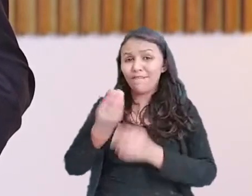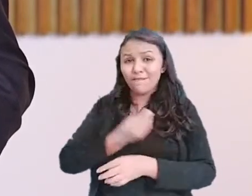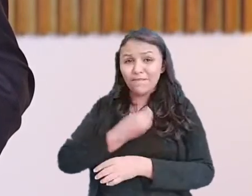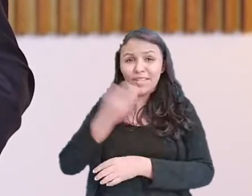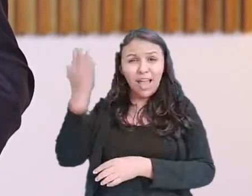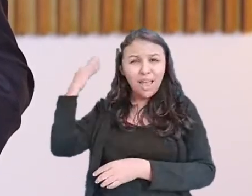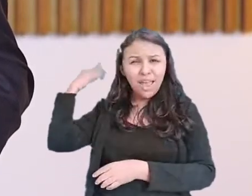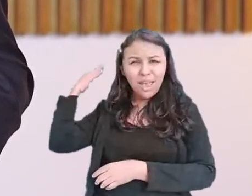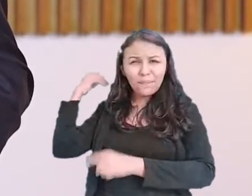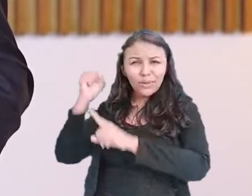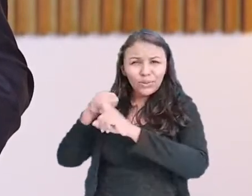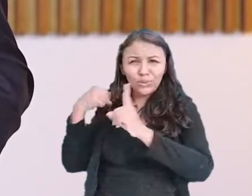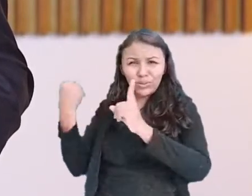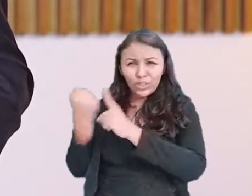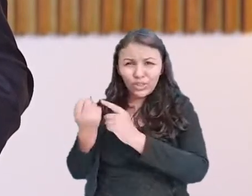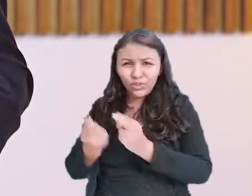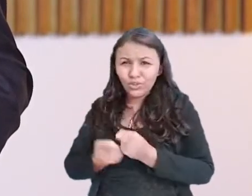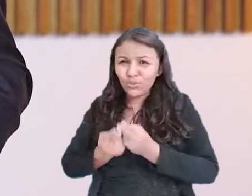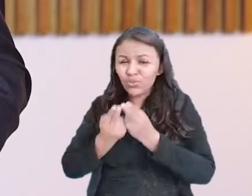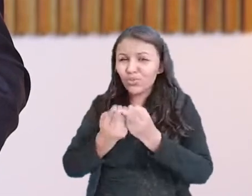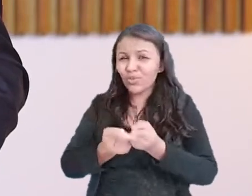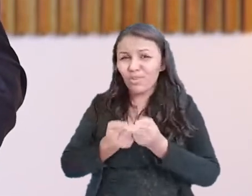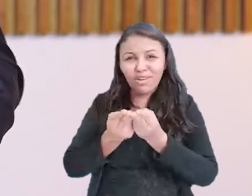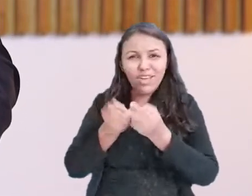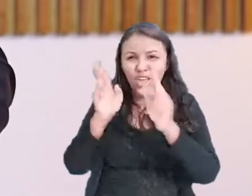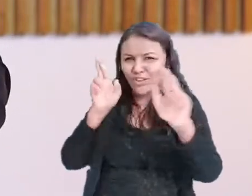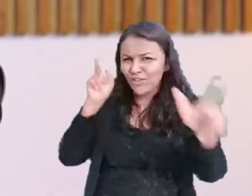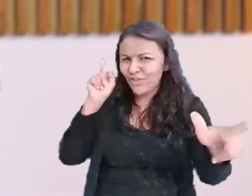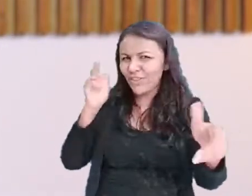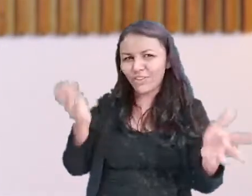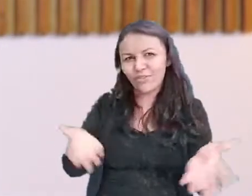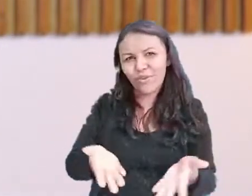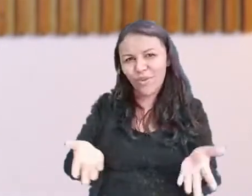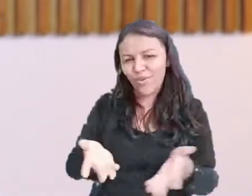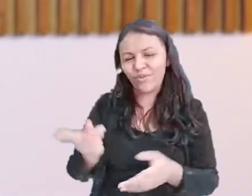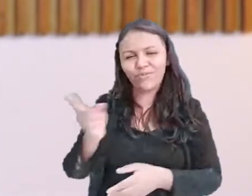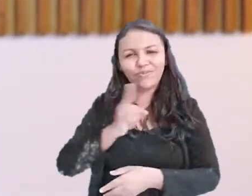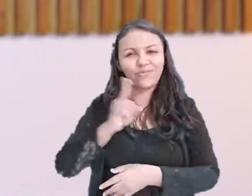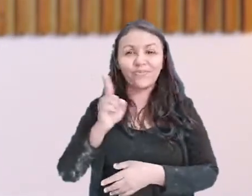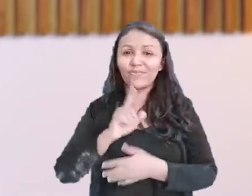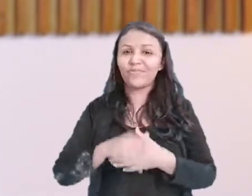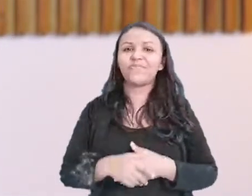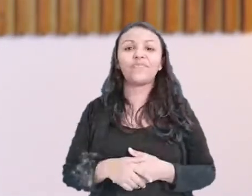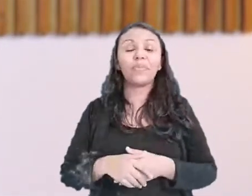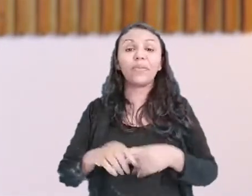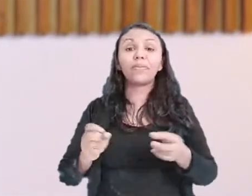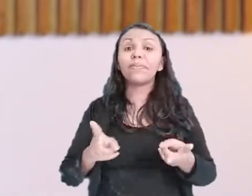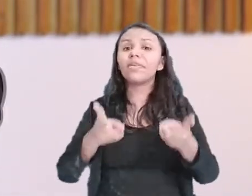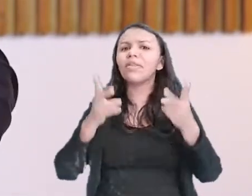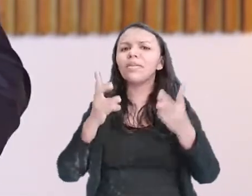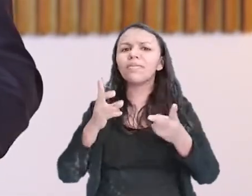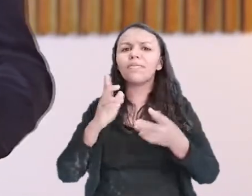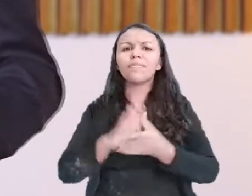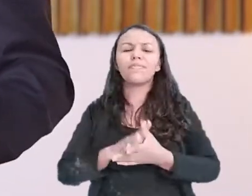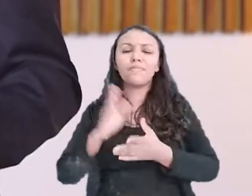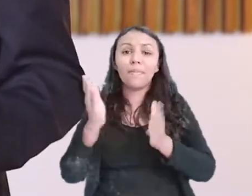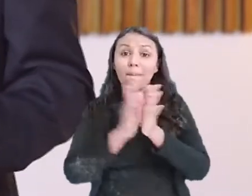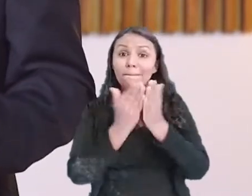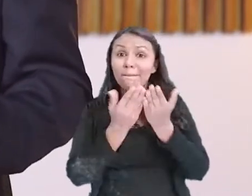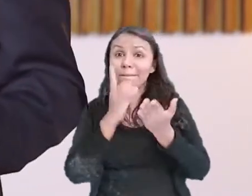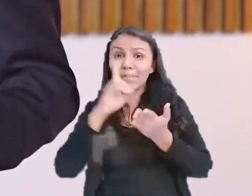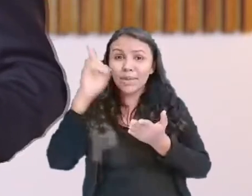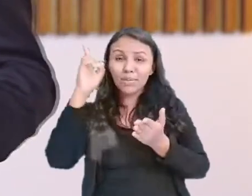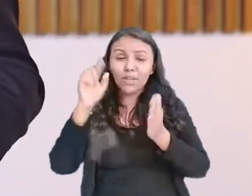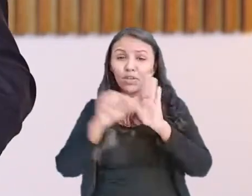não eram os dias muito diferentes dos nossos. Percebam que quando a narrativa bíblica, a partir do versículo